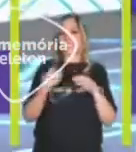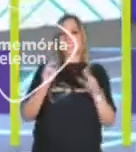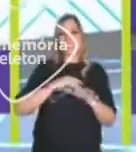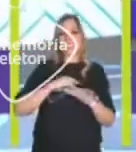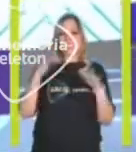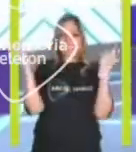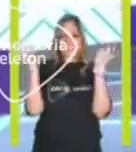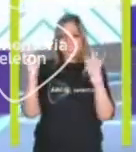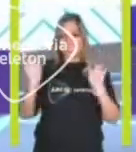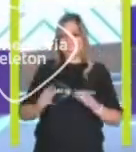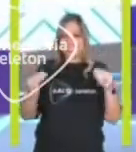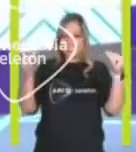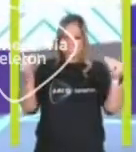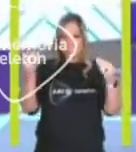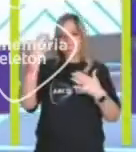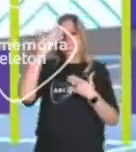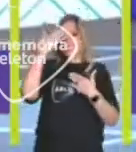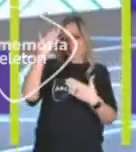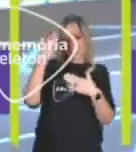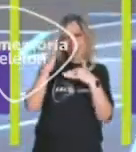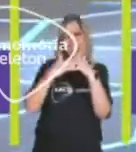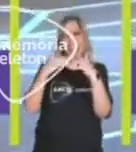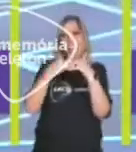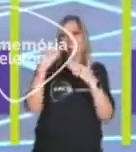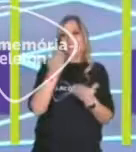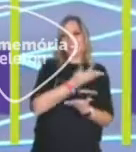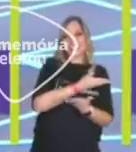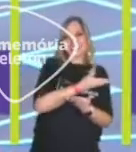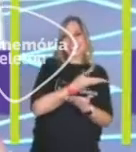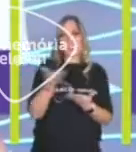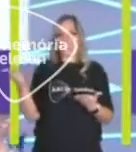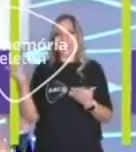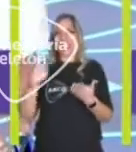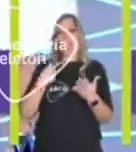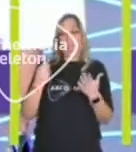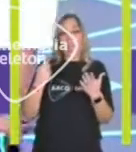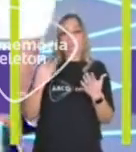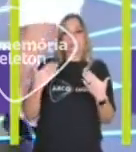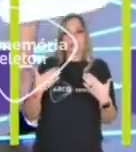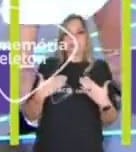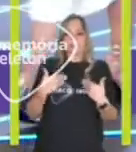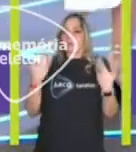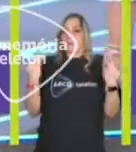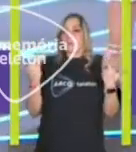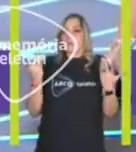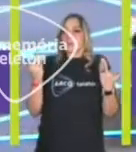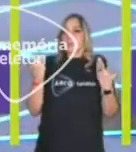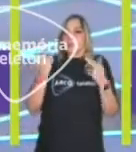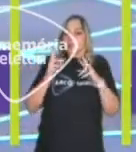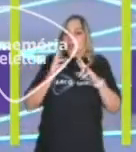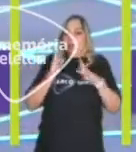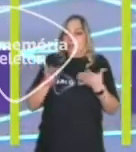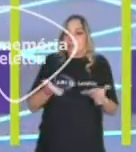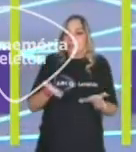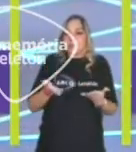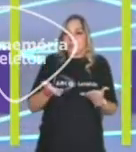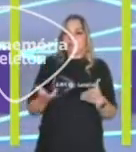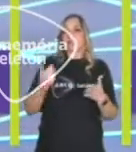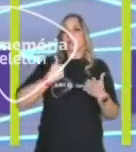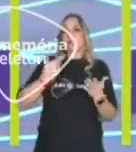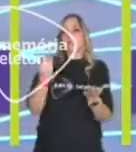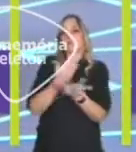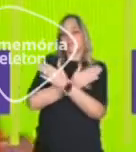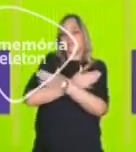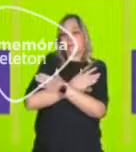muito obrigado pelo carinho de todas tá pessoal e eu fiquei surpresa aqui também e eu quero te mandar um abraço